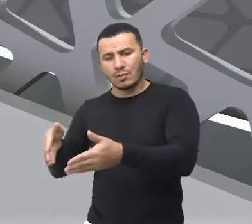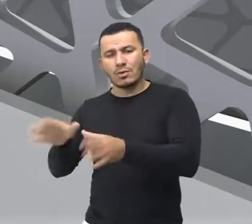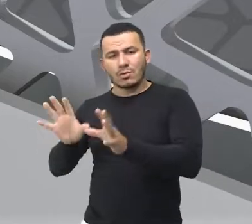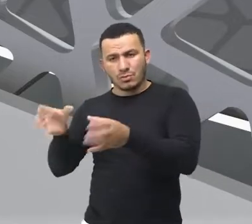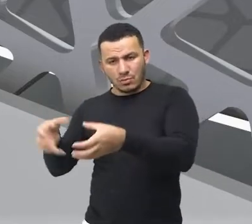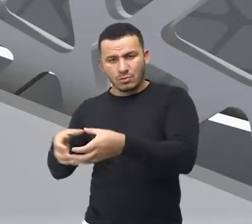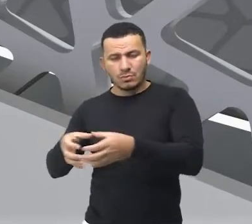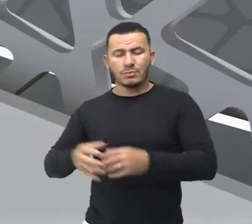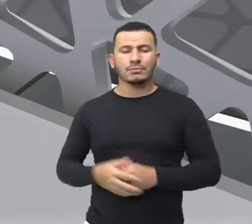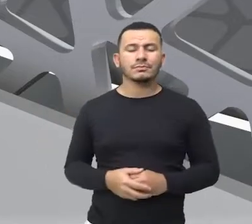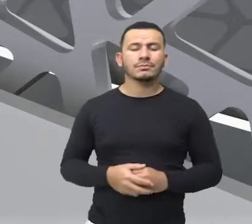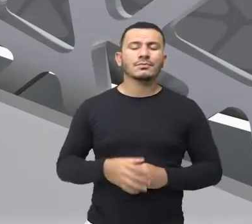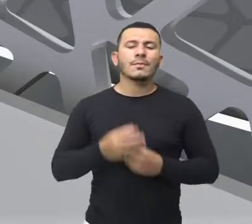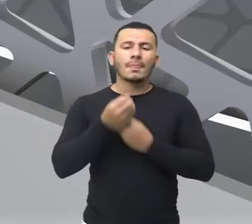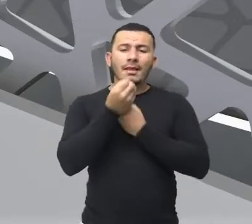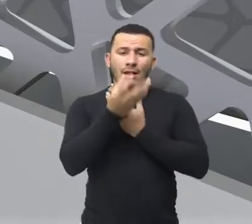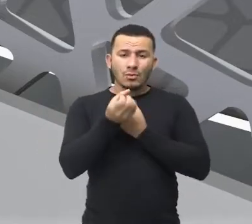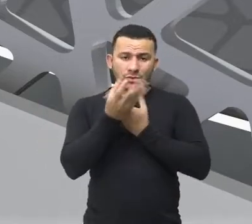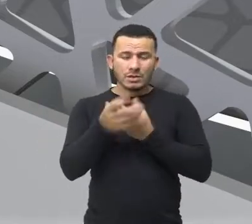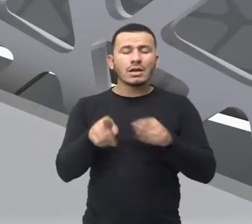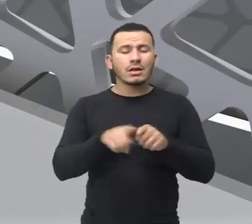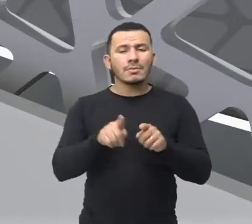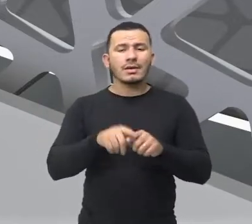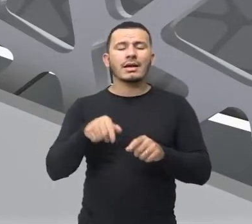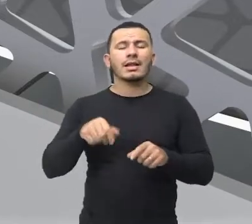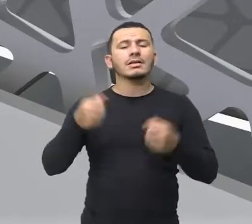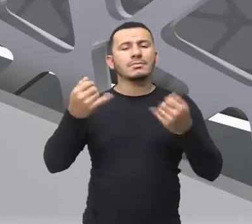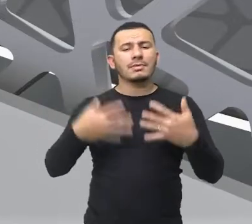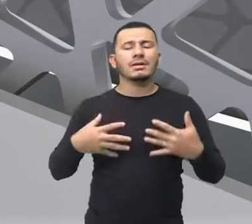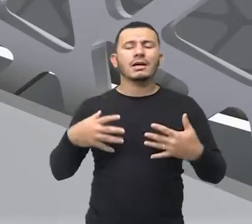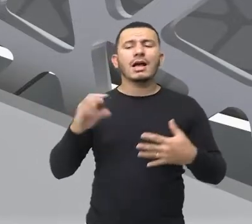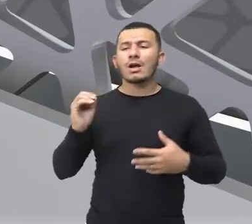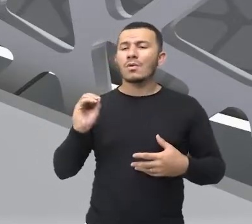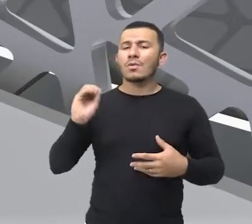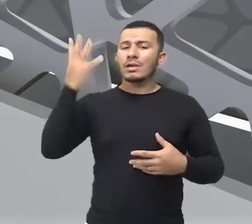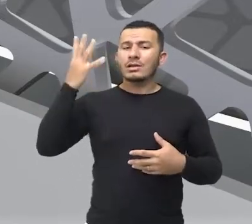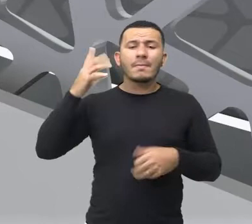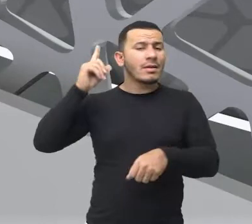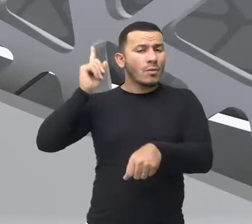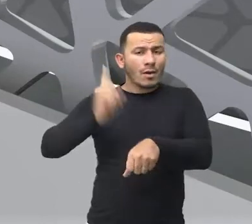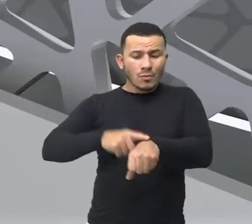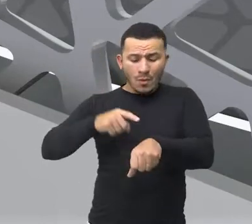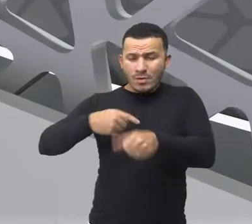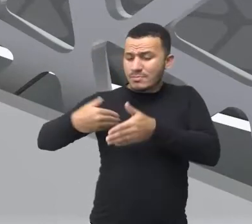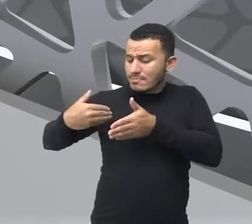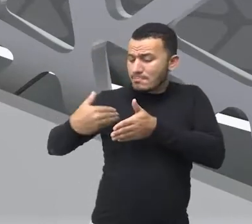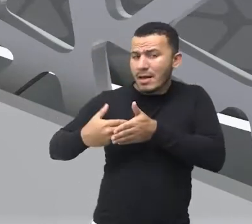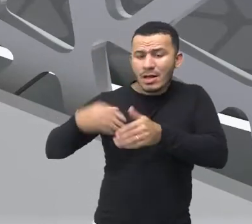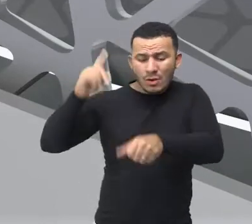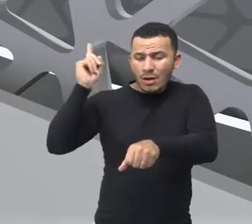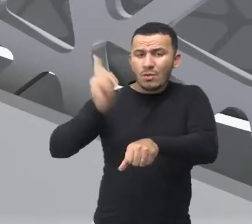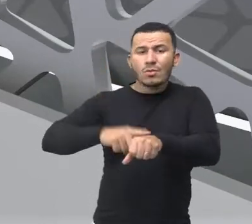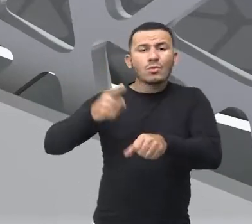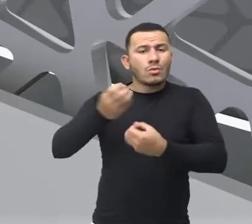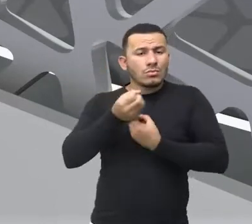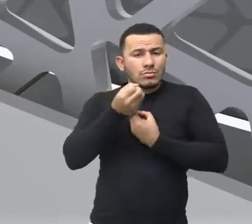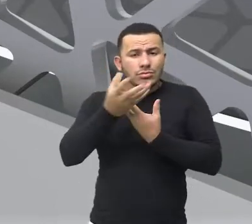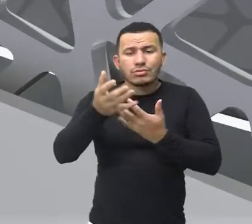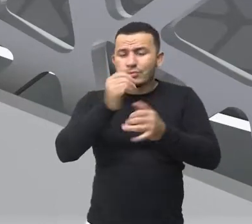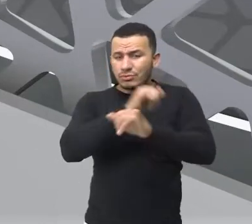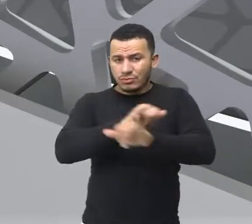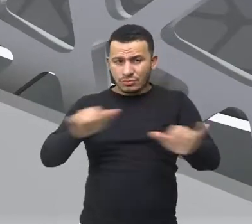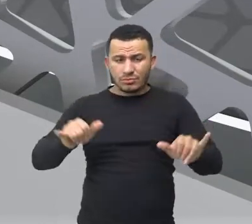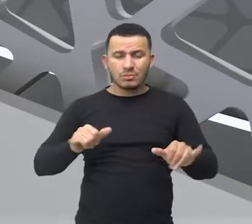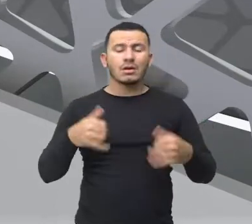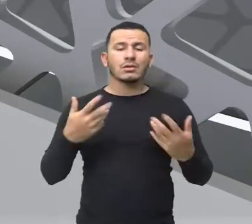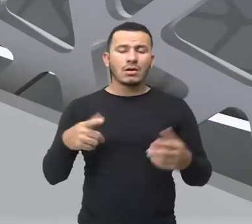notícia relata fatos recentes, certo? Que acabaram de acontecer. E para isso, claro,